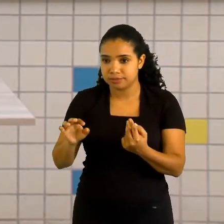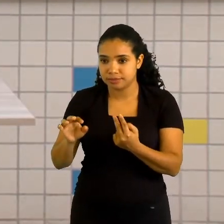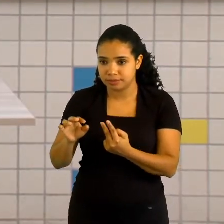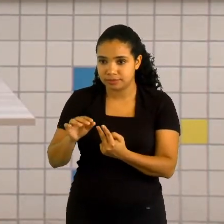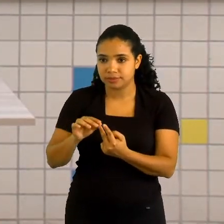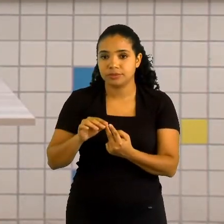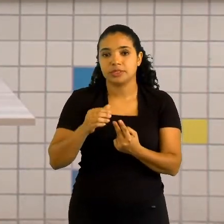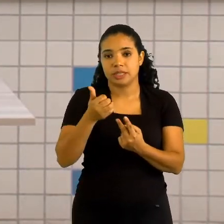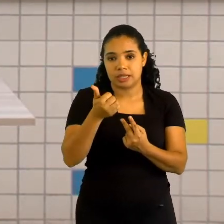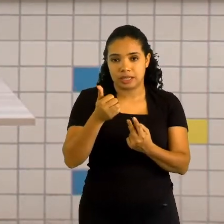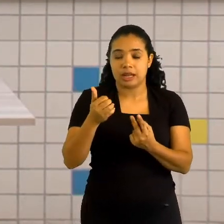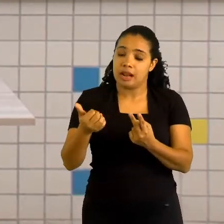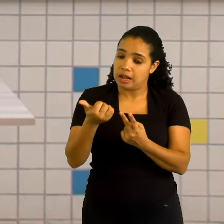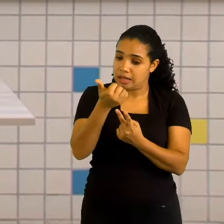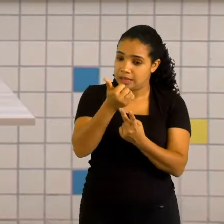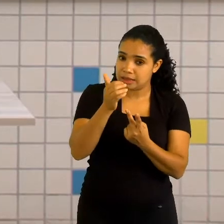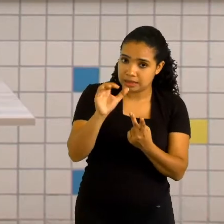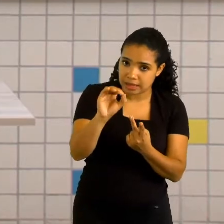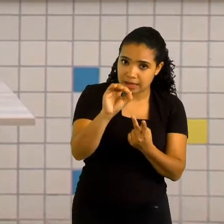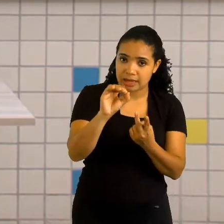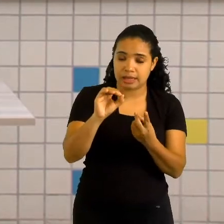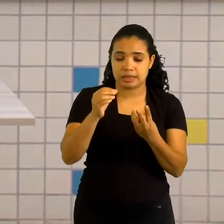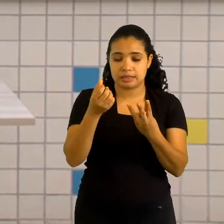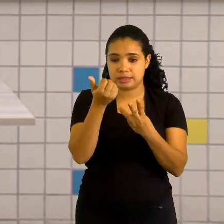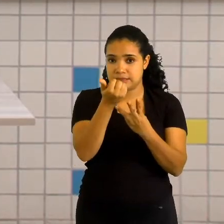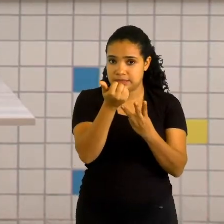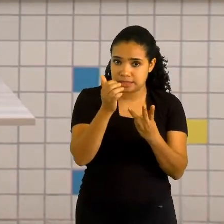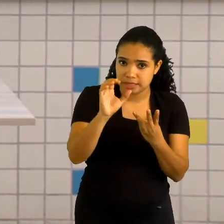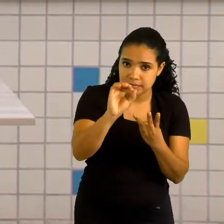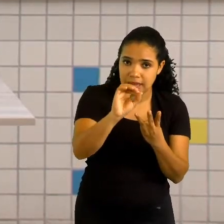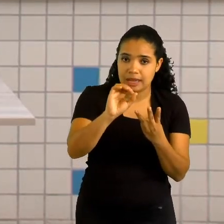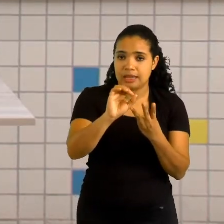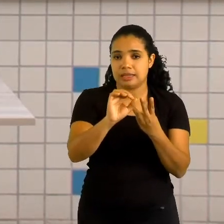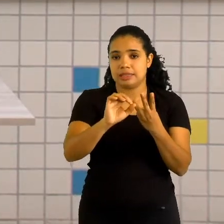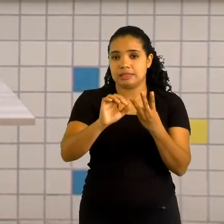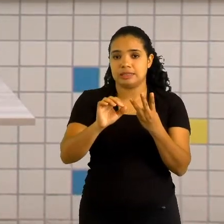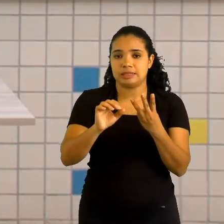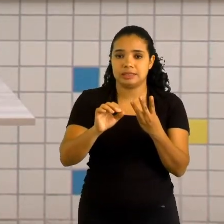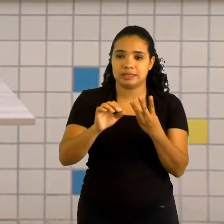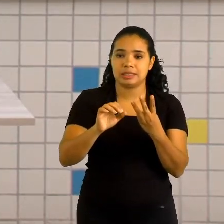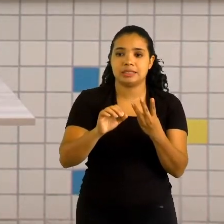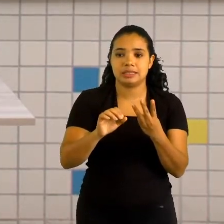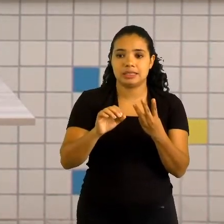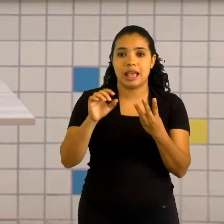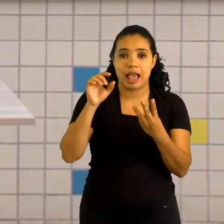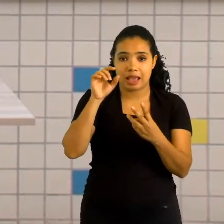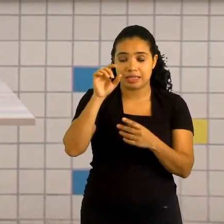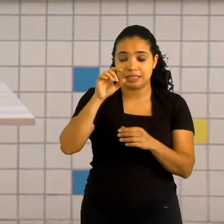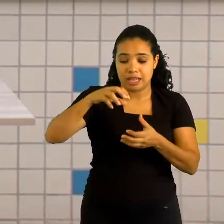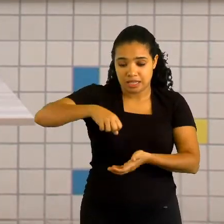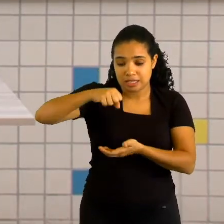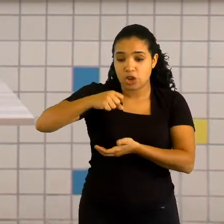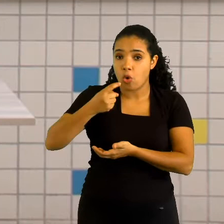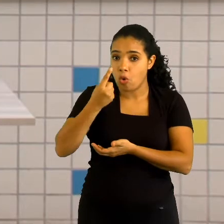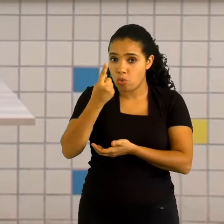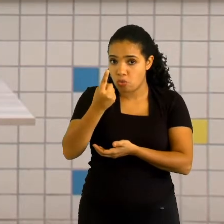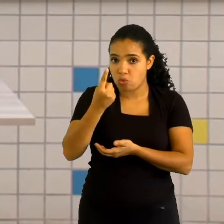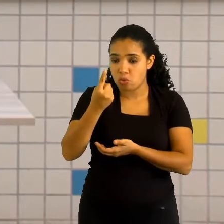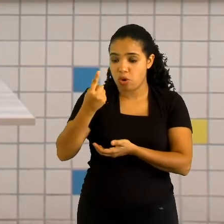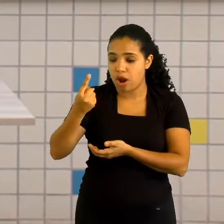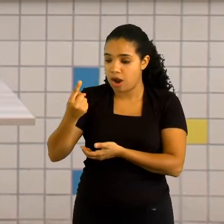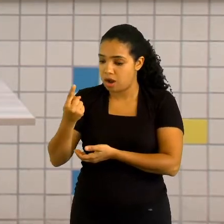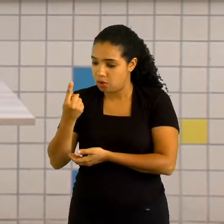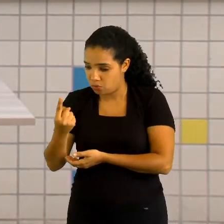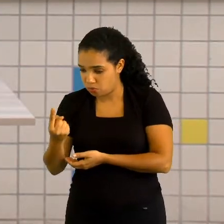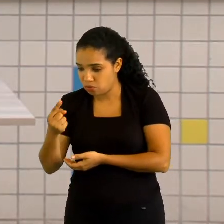mais 10, passa uma para cá. Então, cada pedrinha nesse saquinho aqui valeria uma ovelhinha. Cada